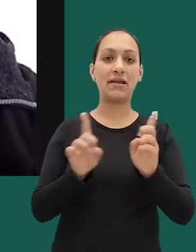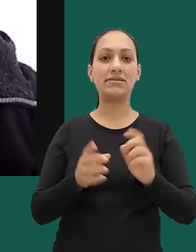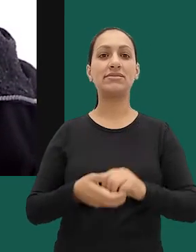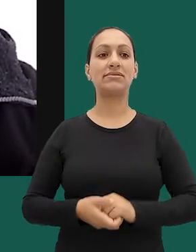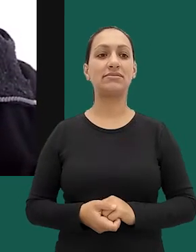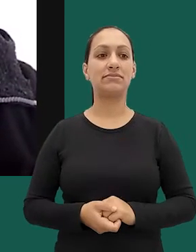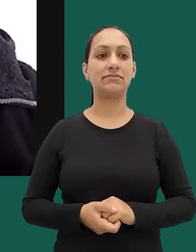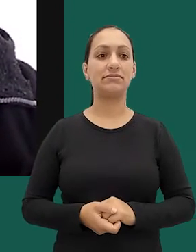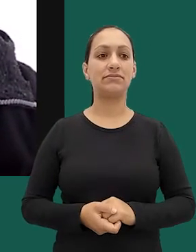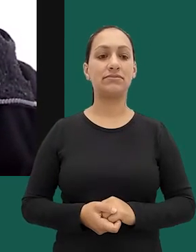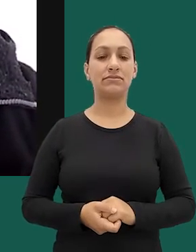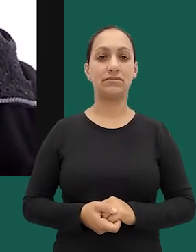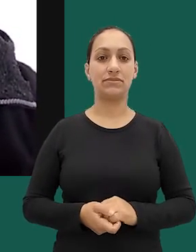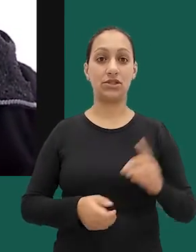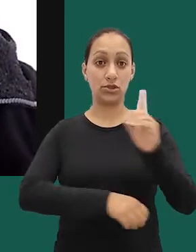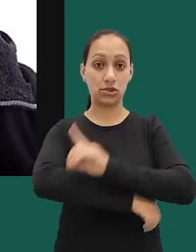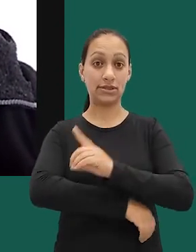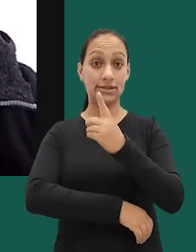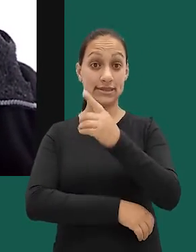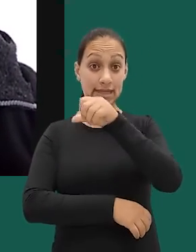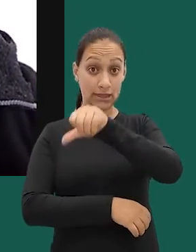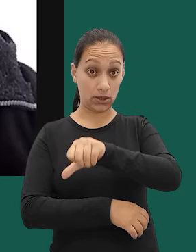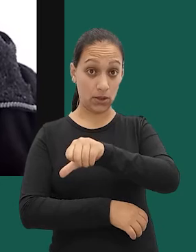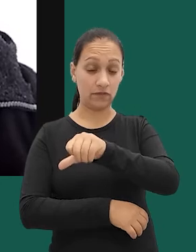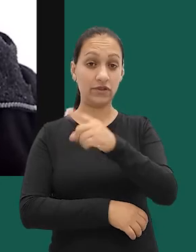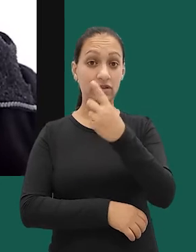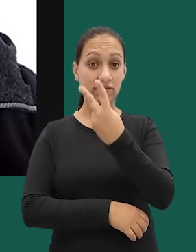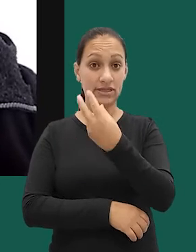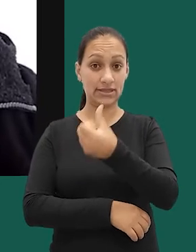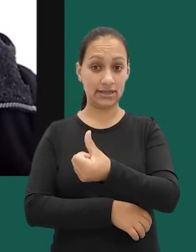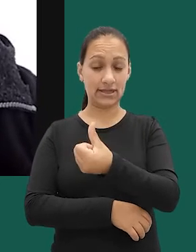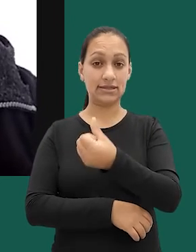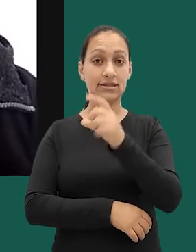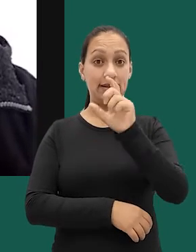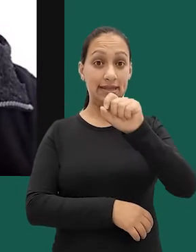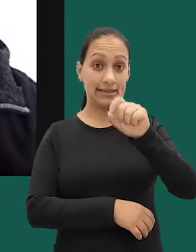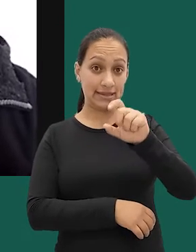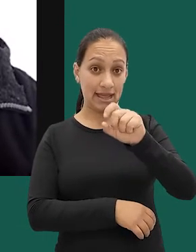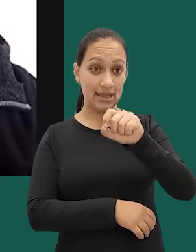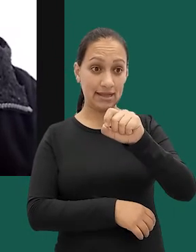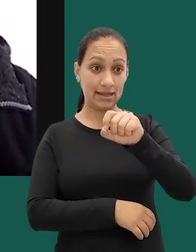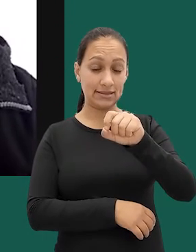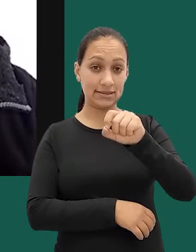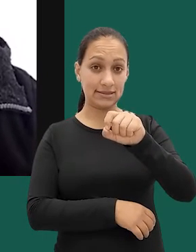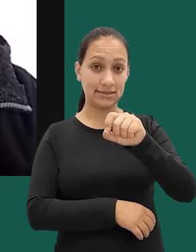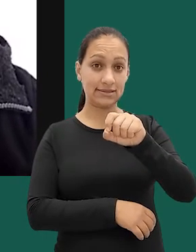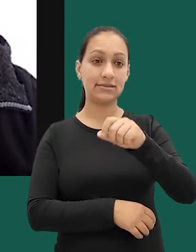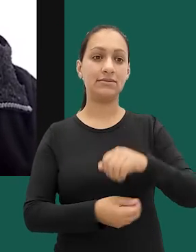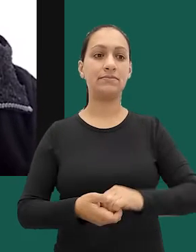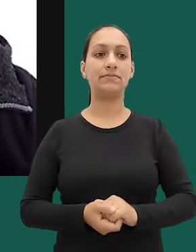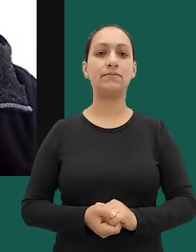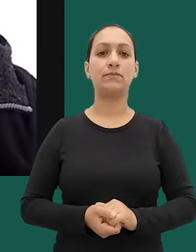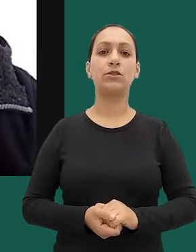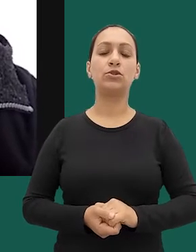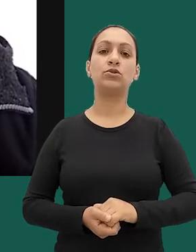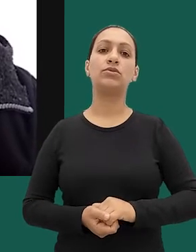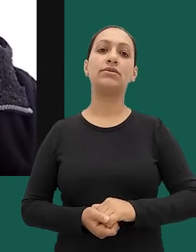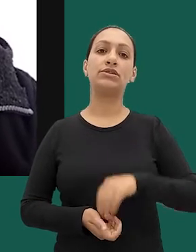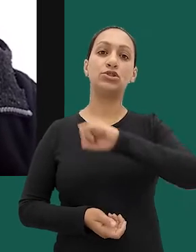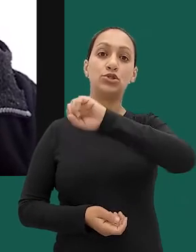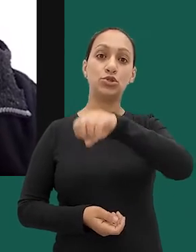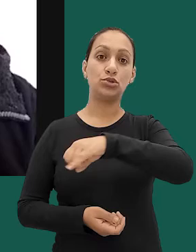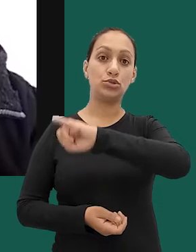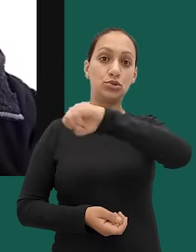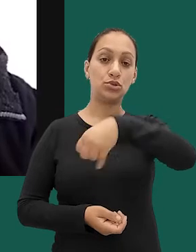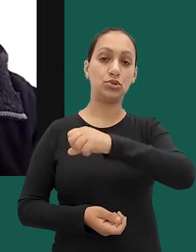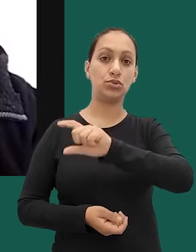vai ser nos dias 19, 26, 3 e 10 19 e 26 de junho e 13 e 10